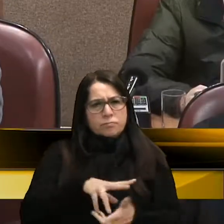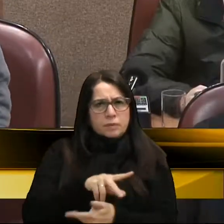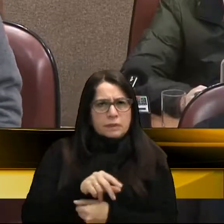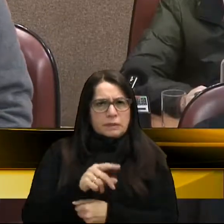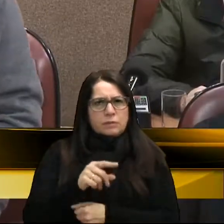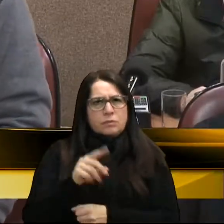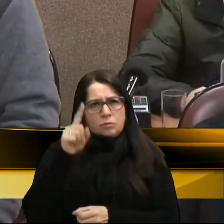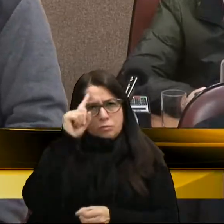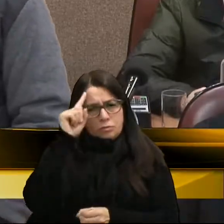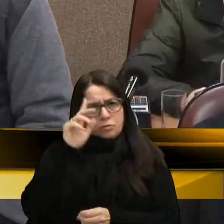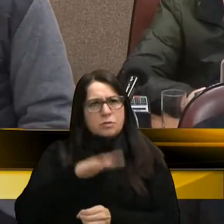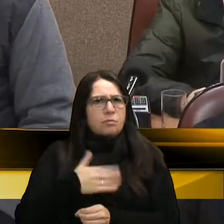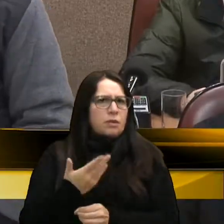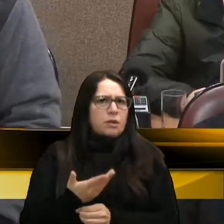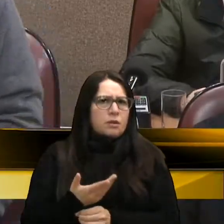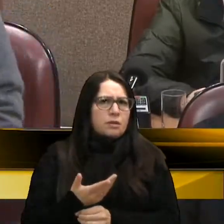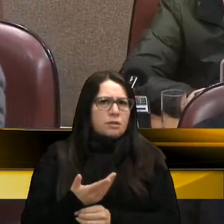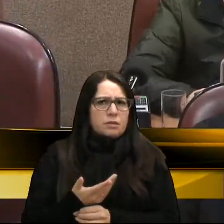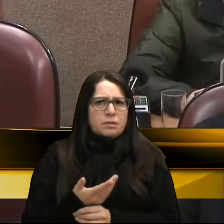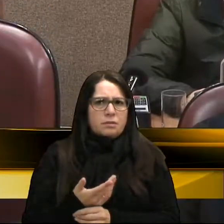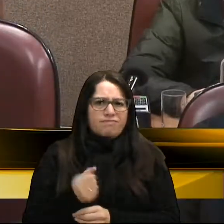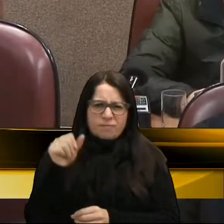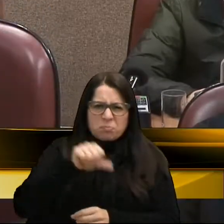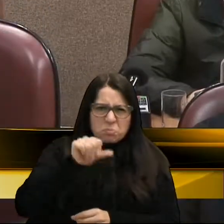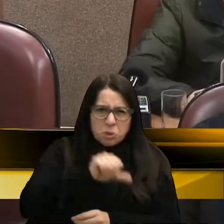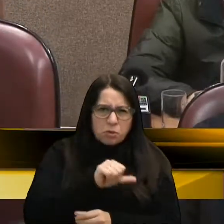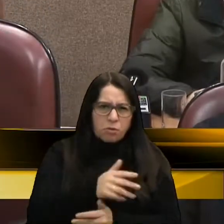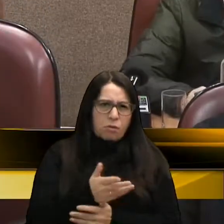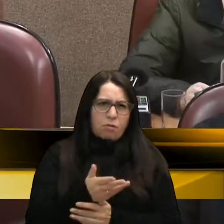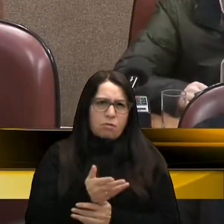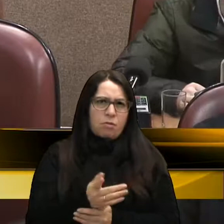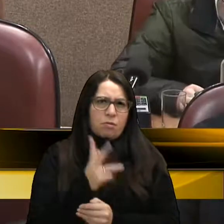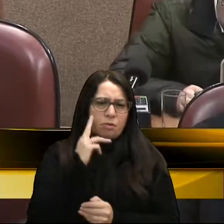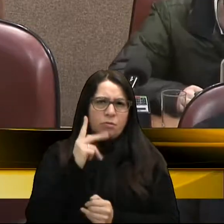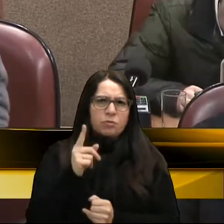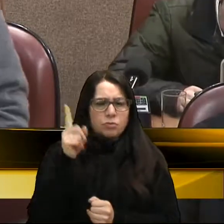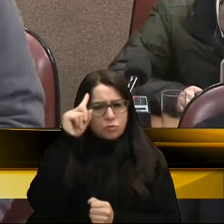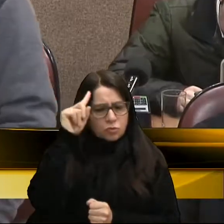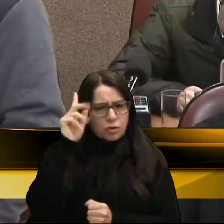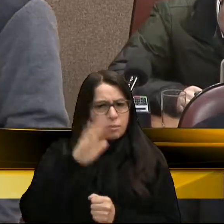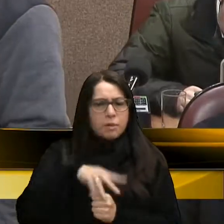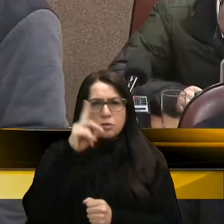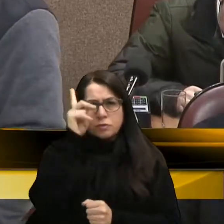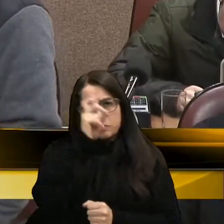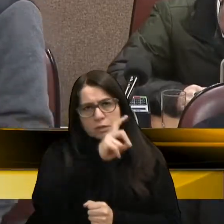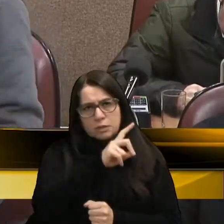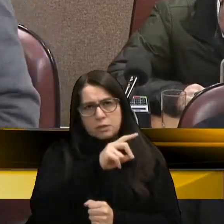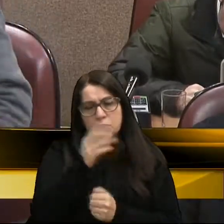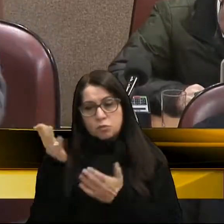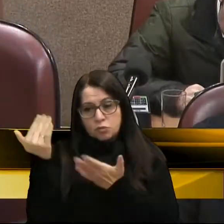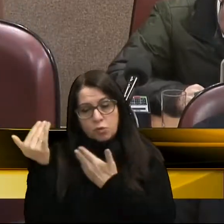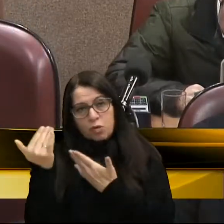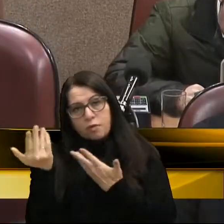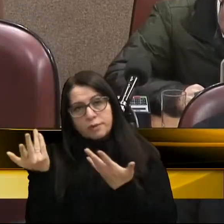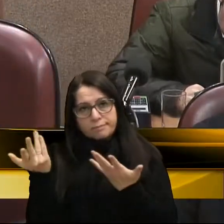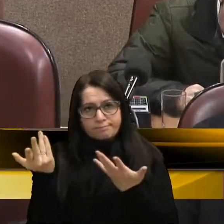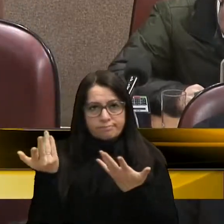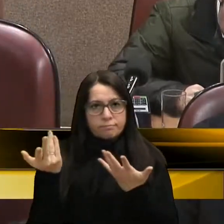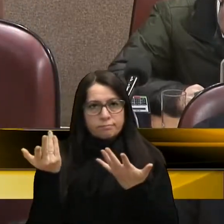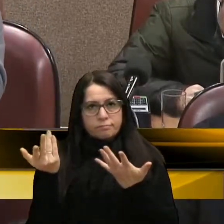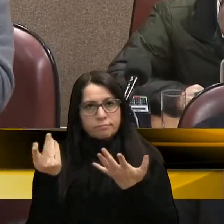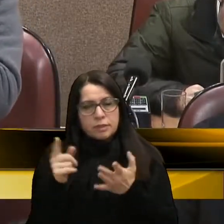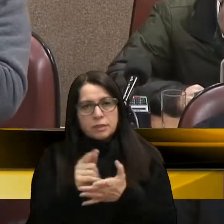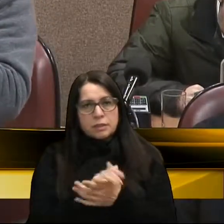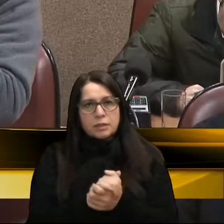cada vez pior, minha gente. Os dias cada vez mais difíceis, a nossa juventude aí, ao